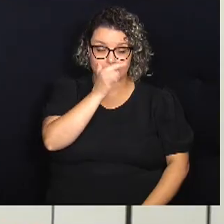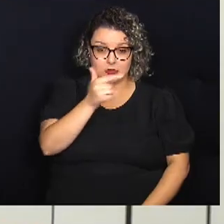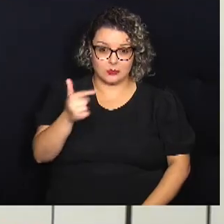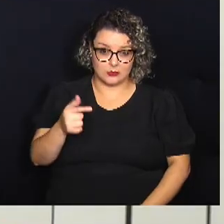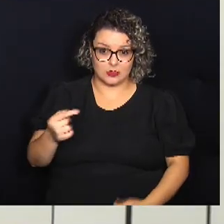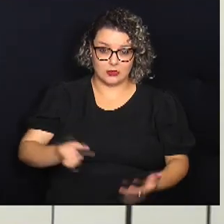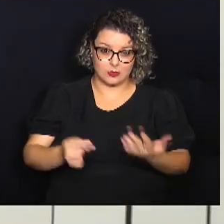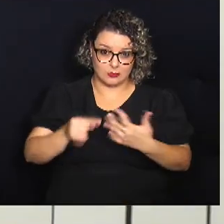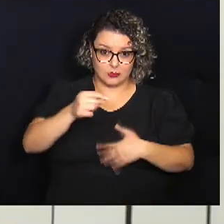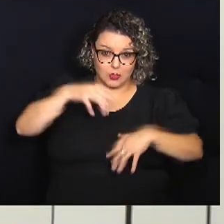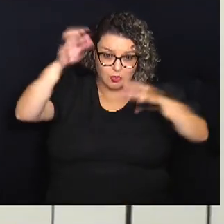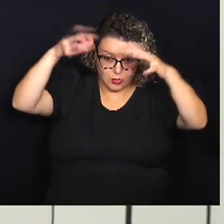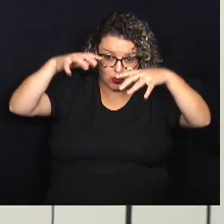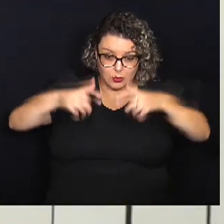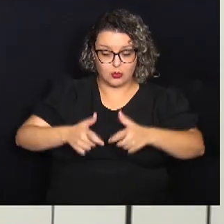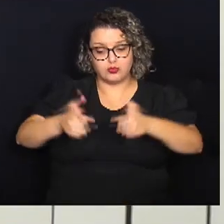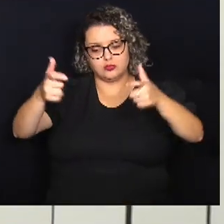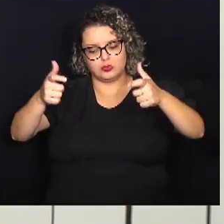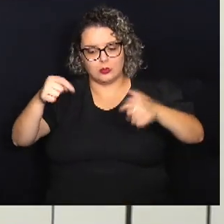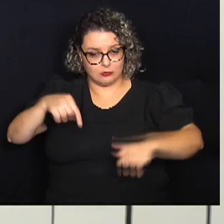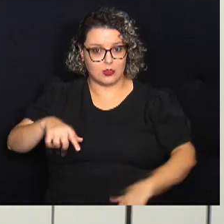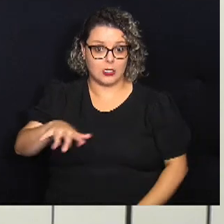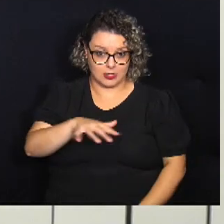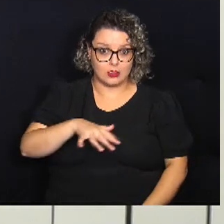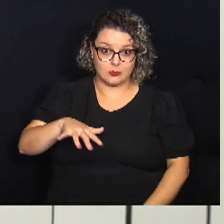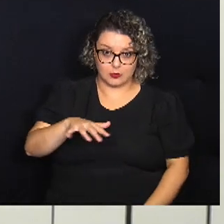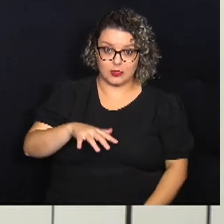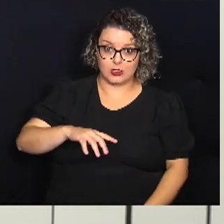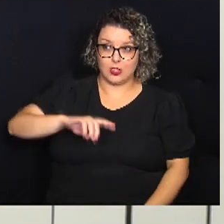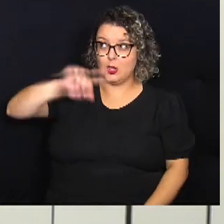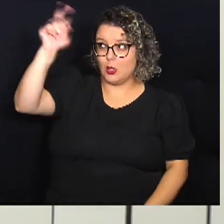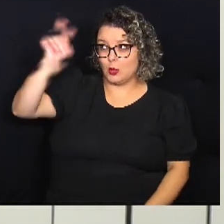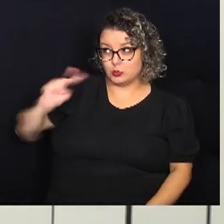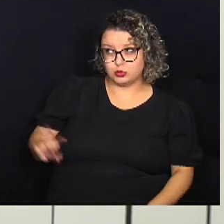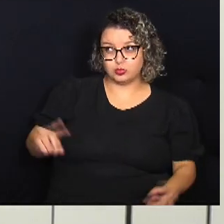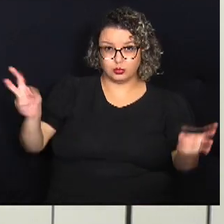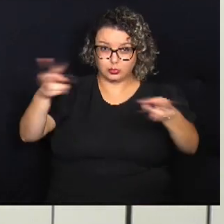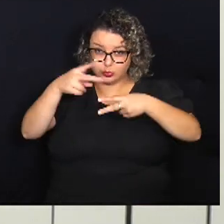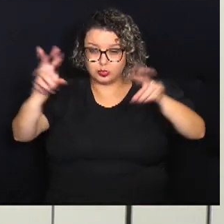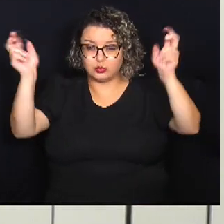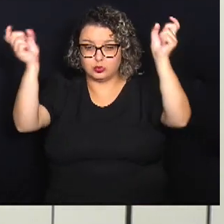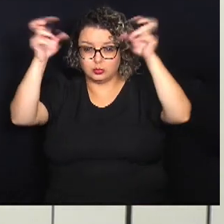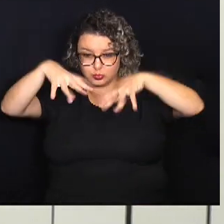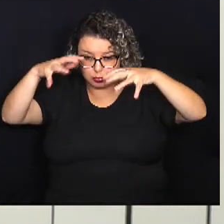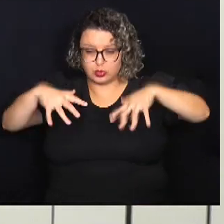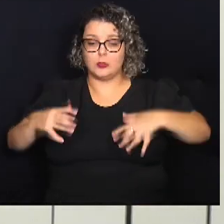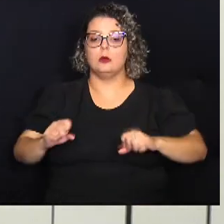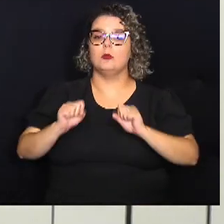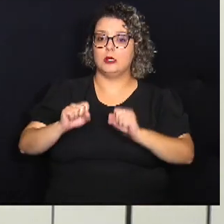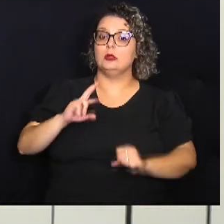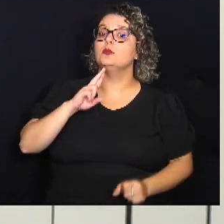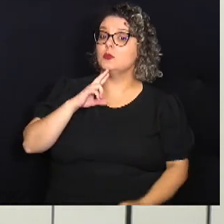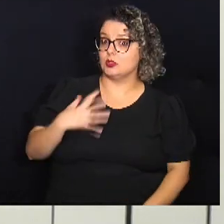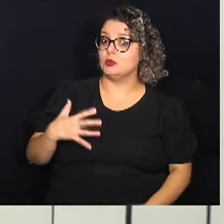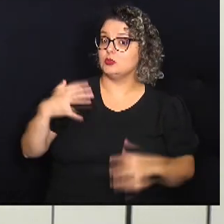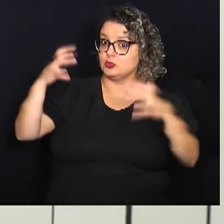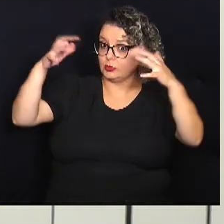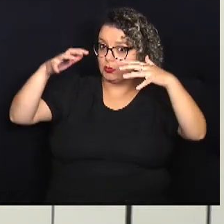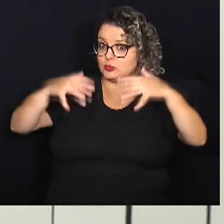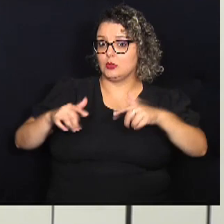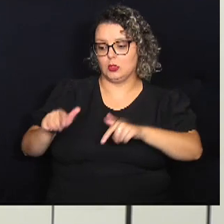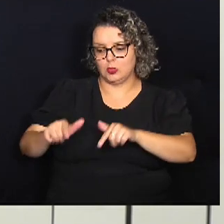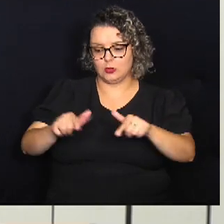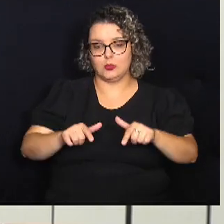indicativos de chuvas muito volumosas para a região, os temporais que se desenvolverem poderão resultar em chuva